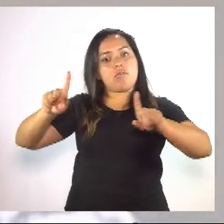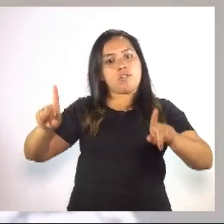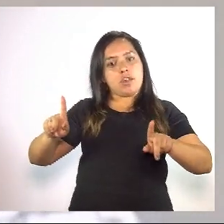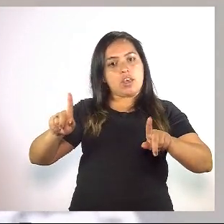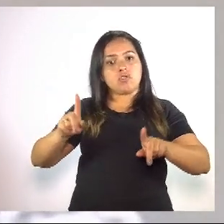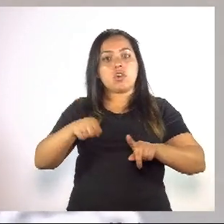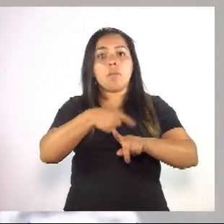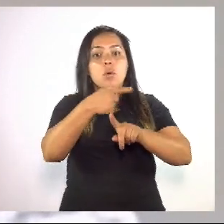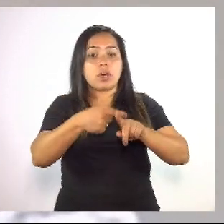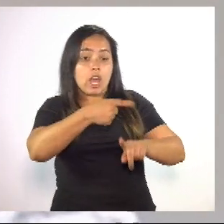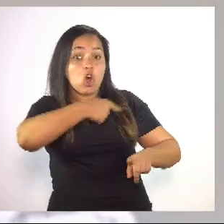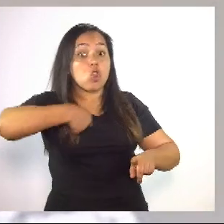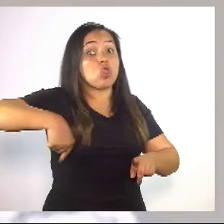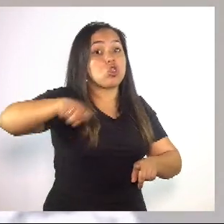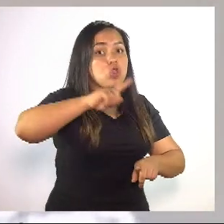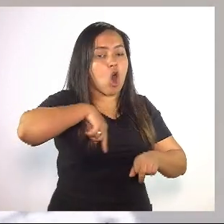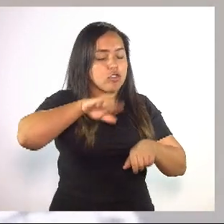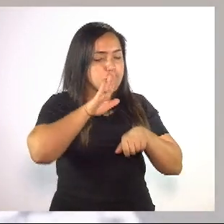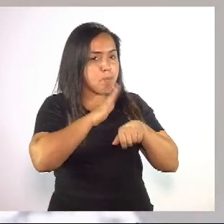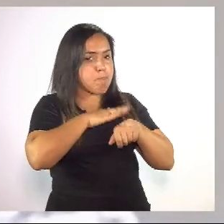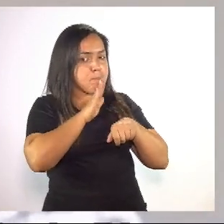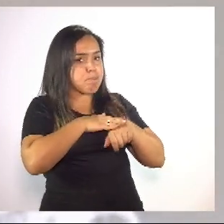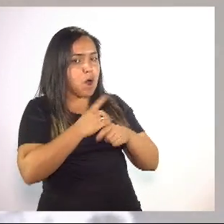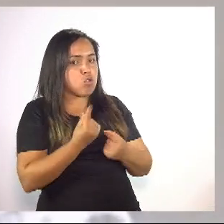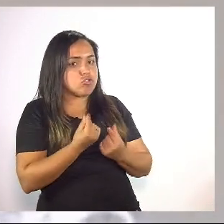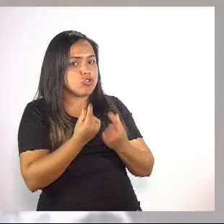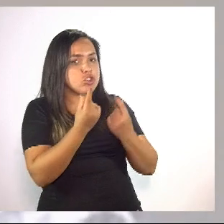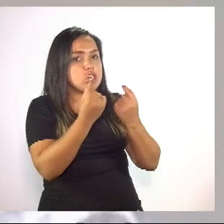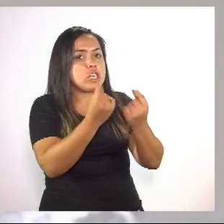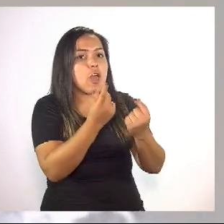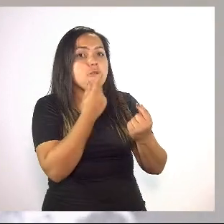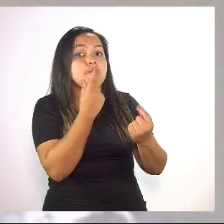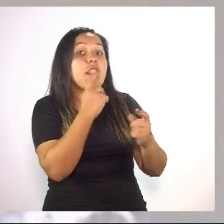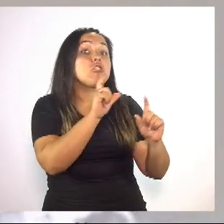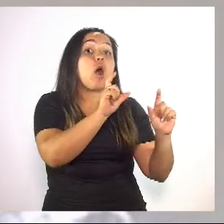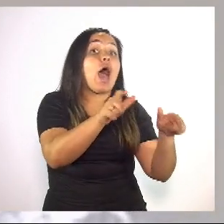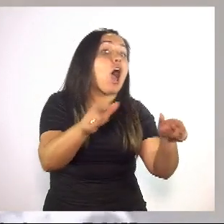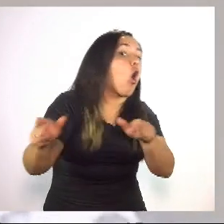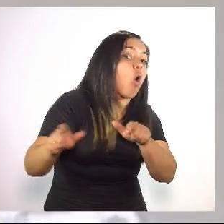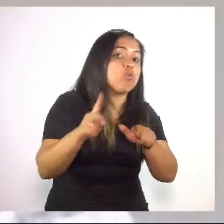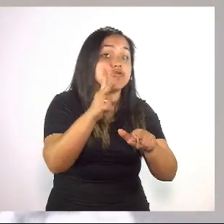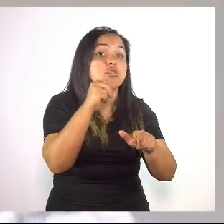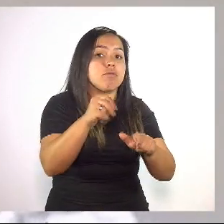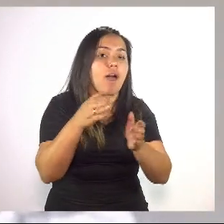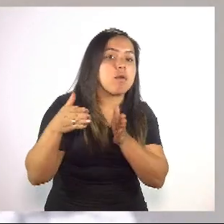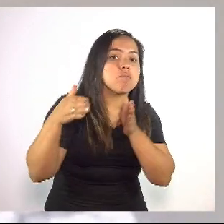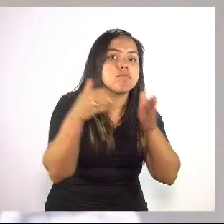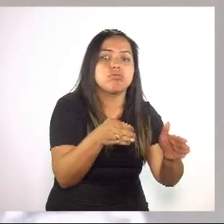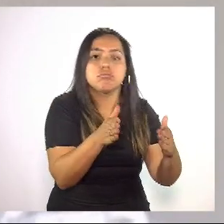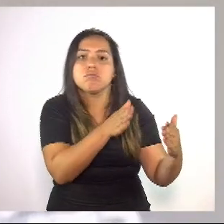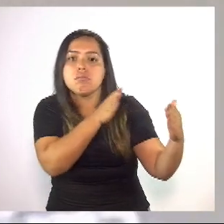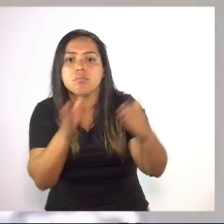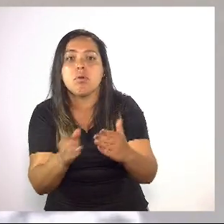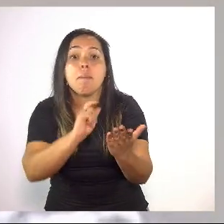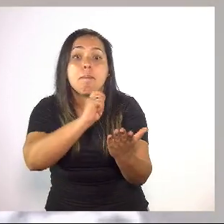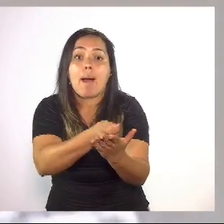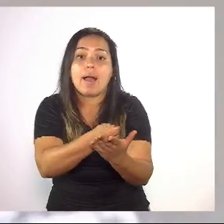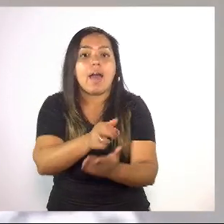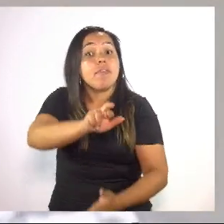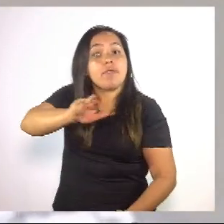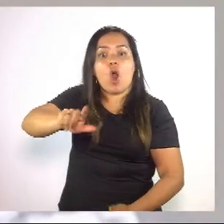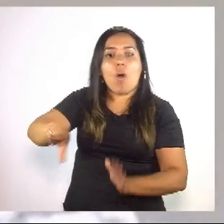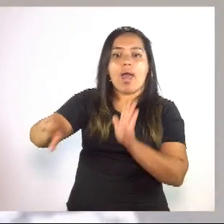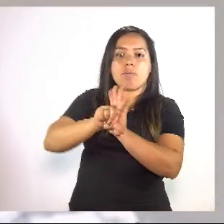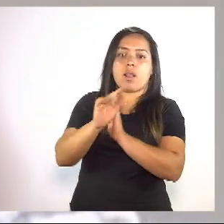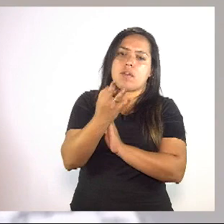somos nós comandando os destinos do Estado do Rio de Janeiro. Não é o governo